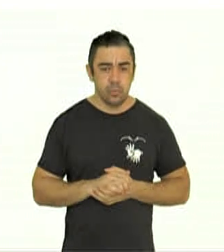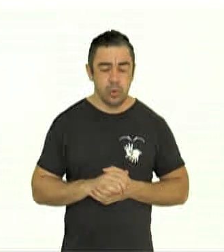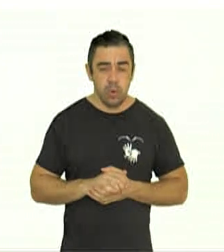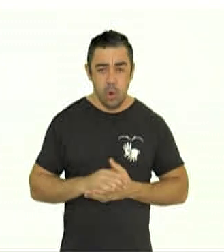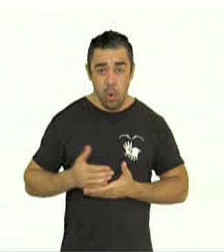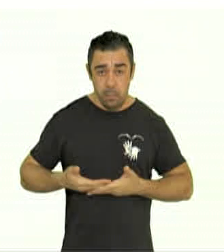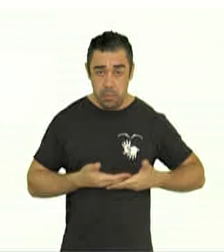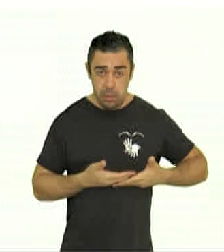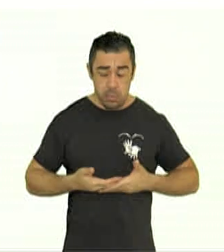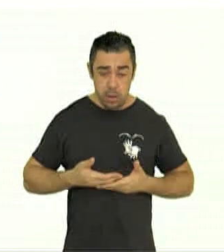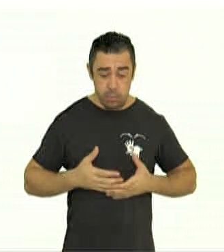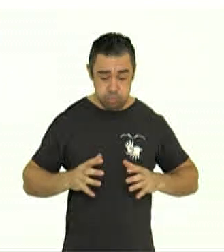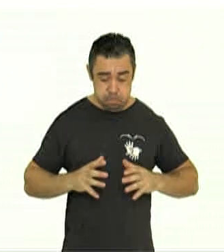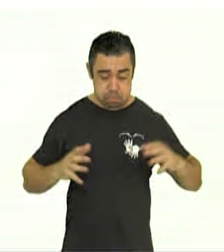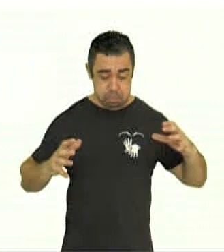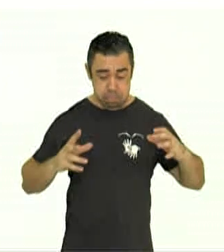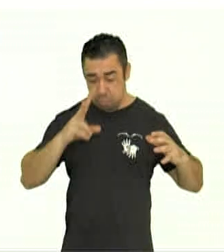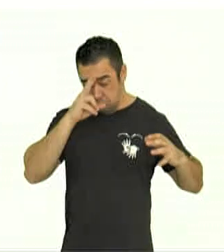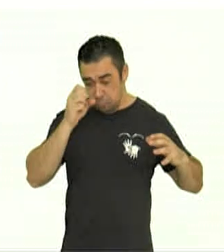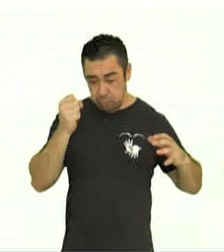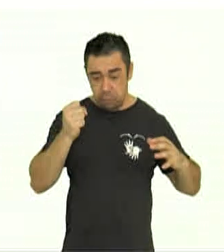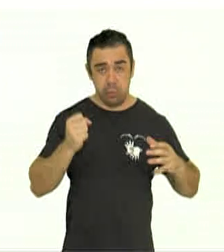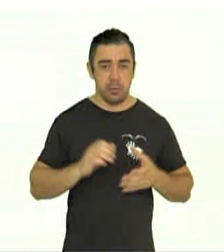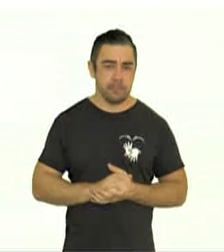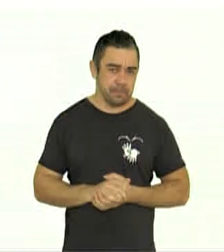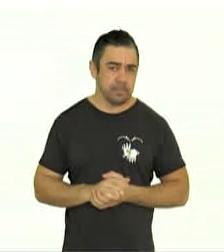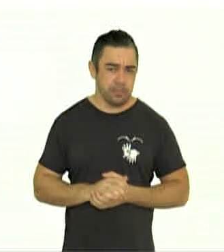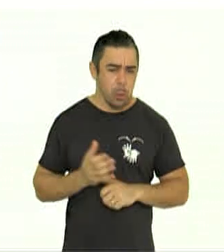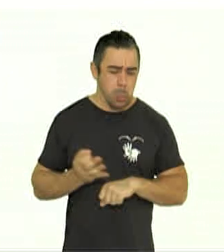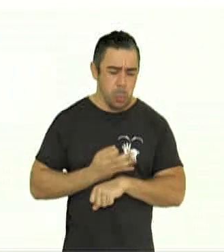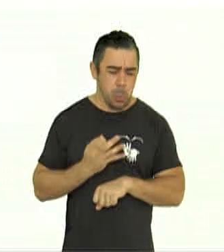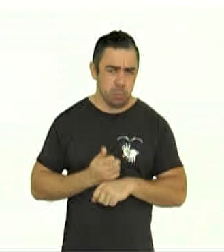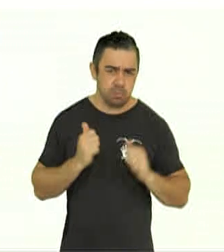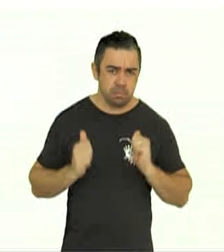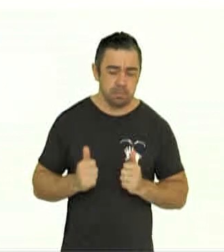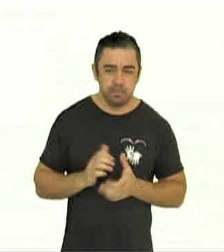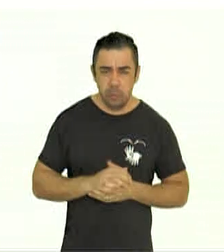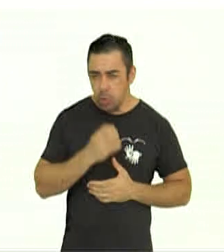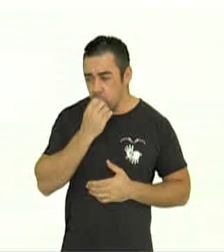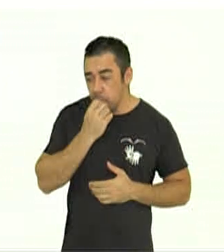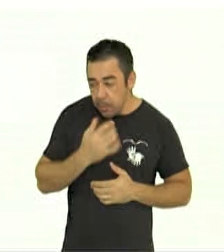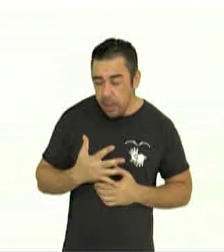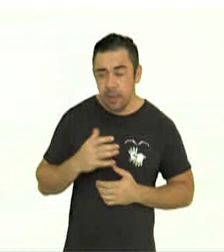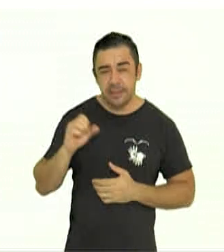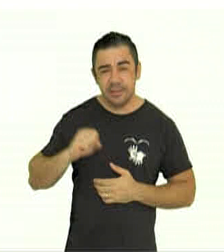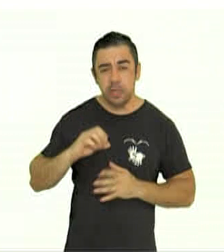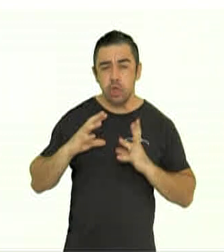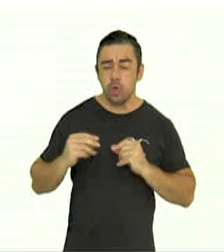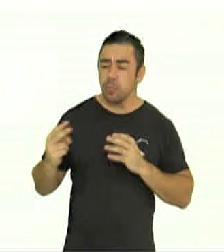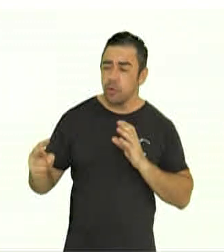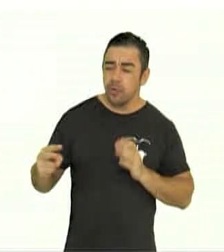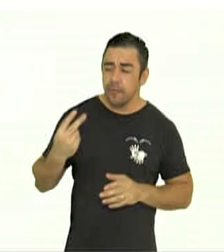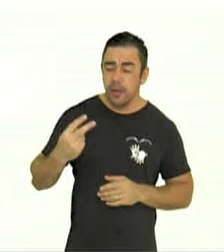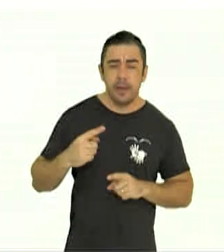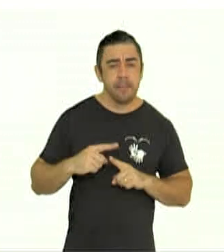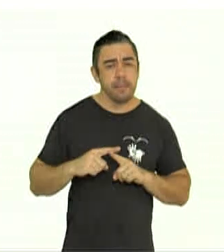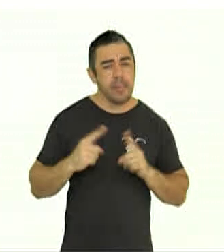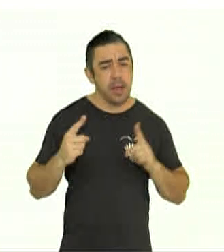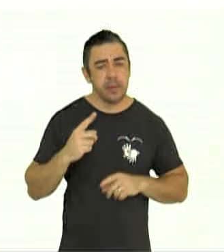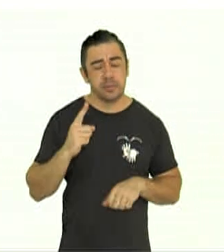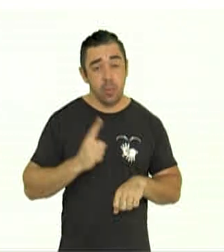grande, forte, ele inventa, é o que querem ouvir. Sim, está tudo bem. É preciso que todos vejam, mas parece que há